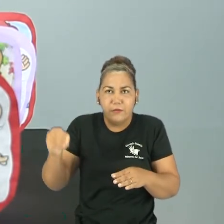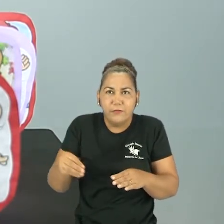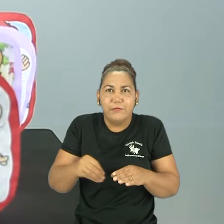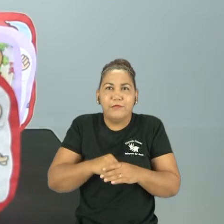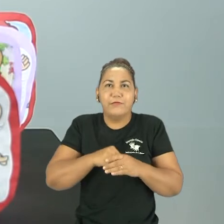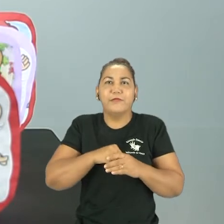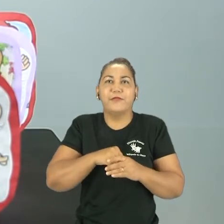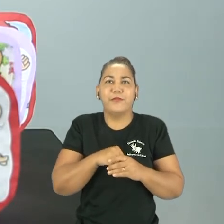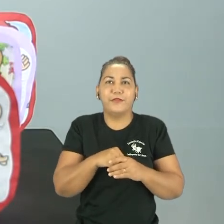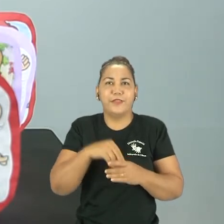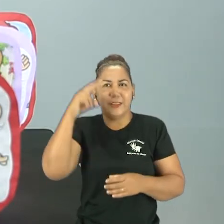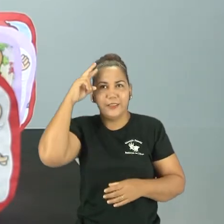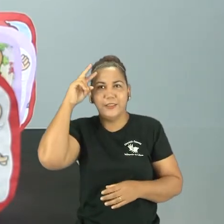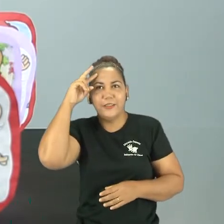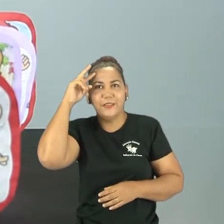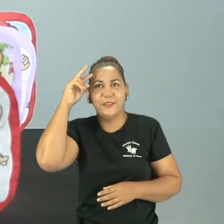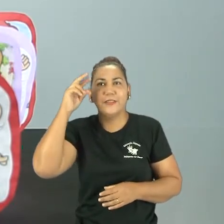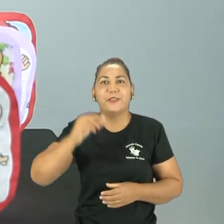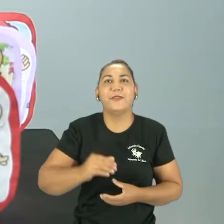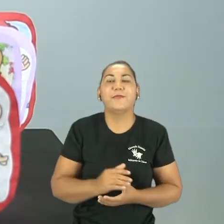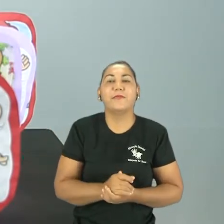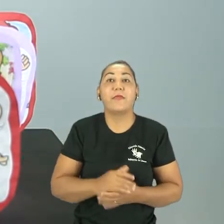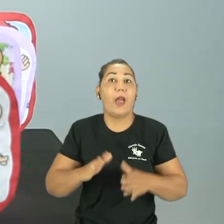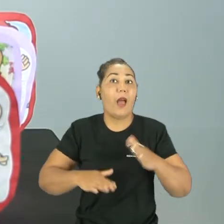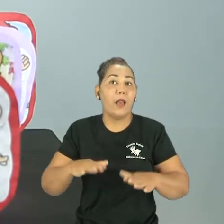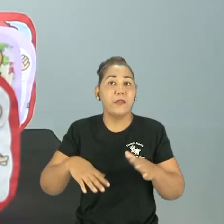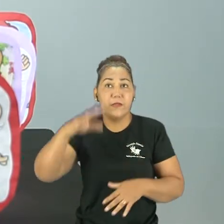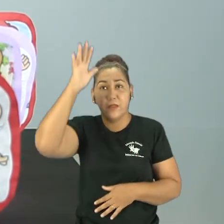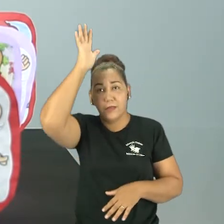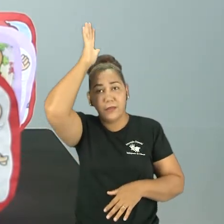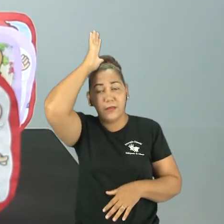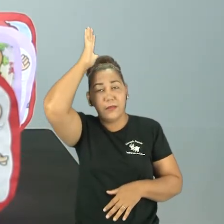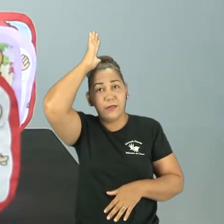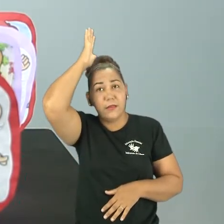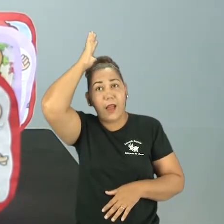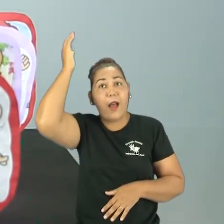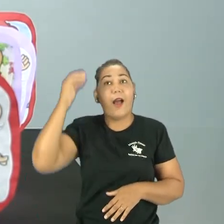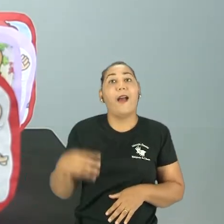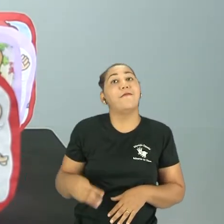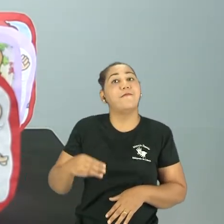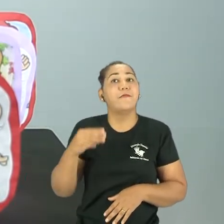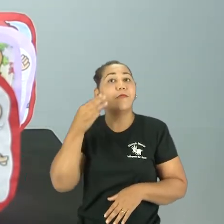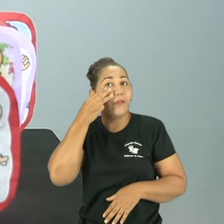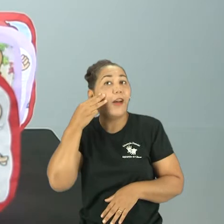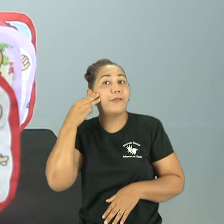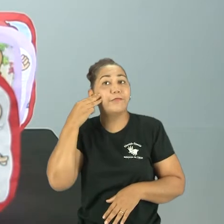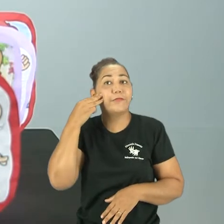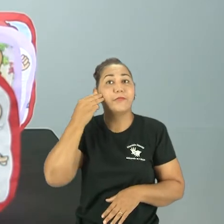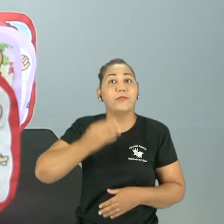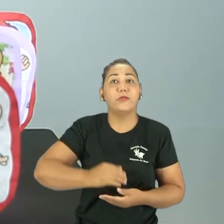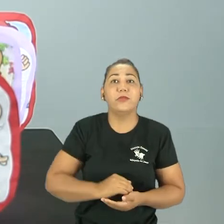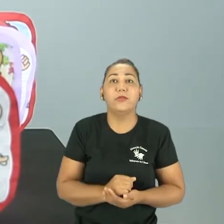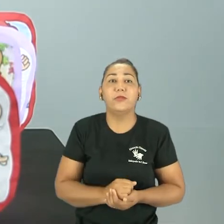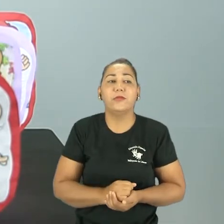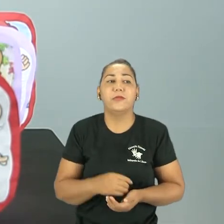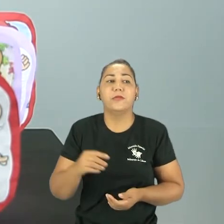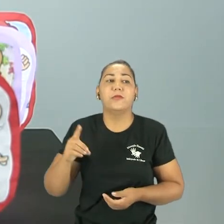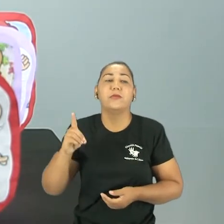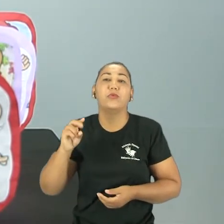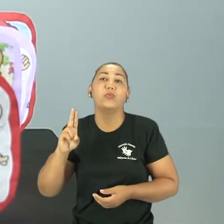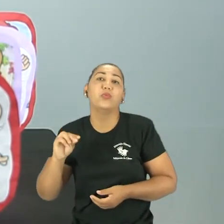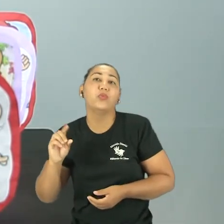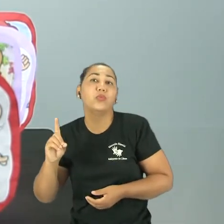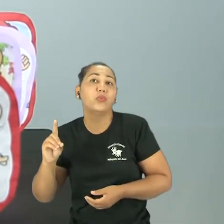determinado momento, eu era o Cebolinha, em determinado momento eu era o Cascão, em determinado momento eu era o Dudu. Como